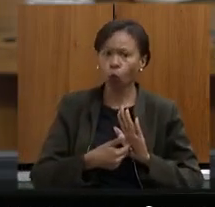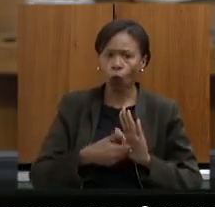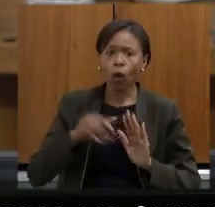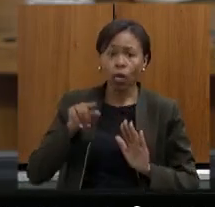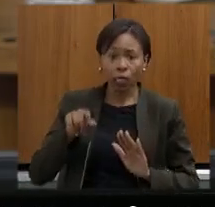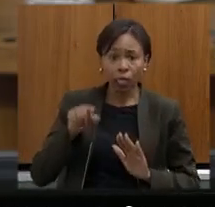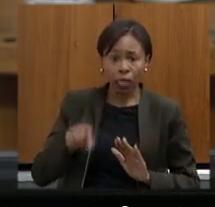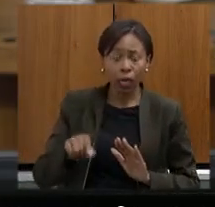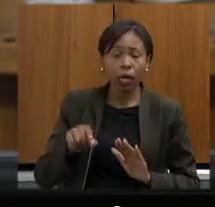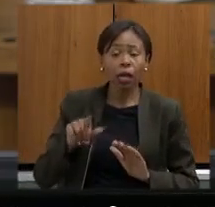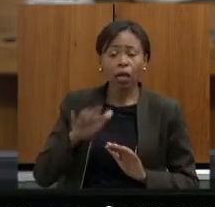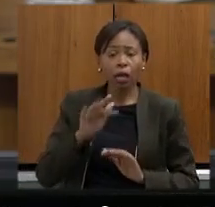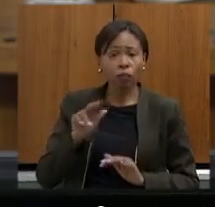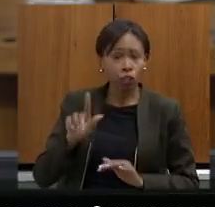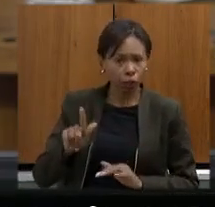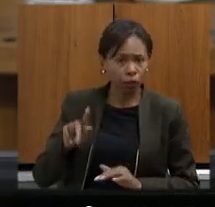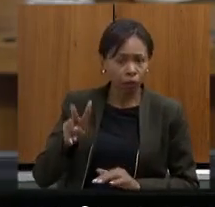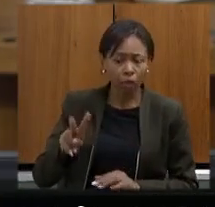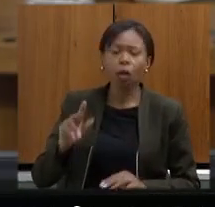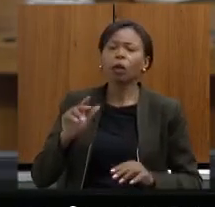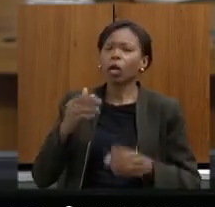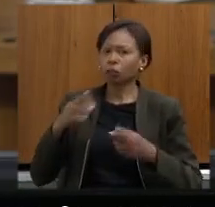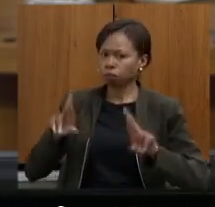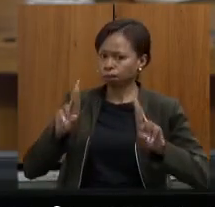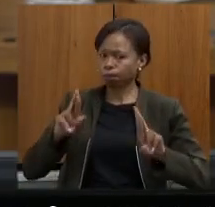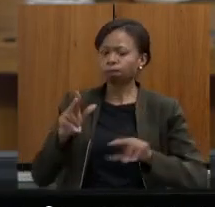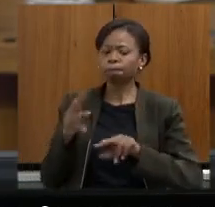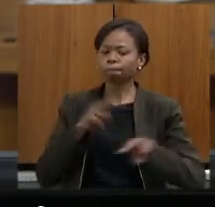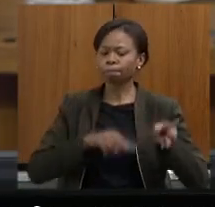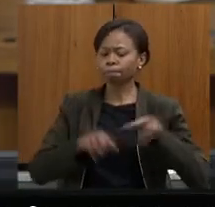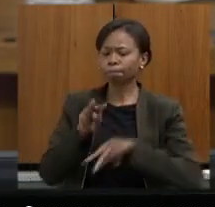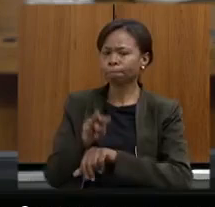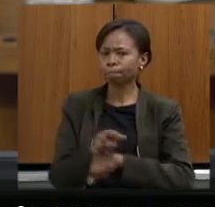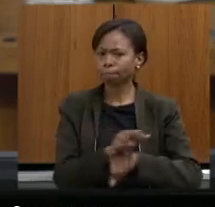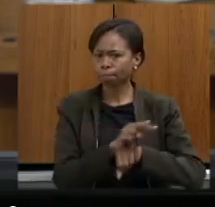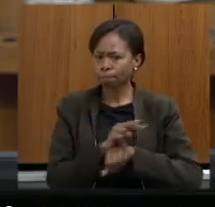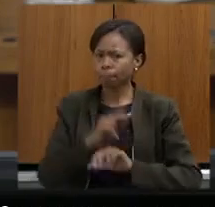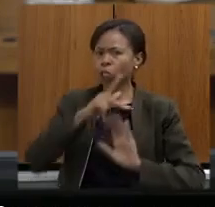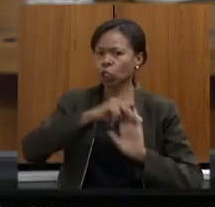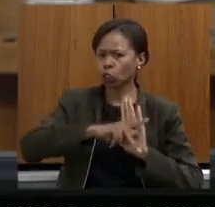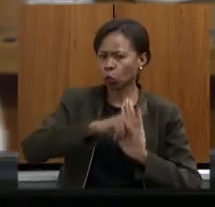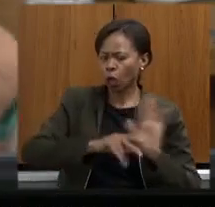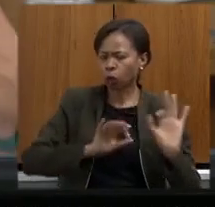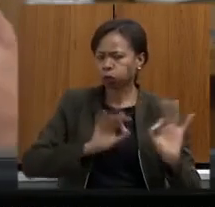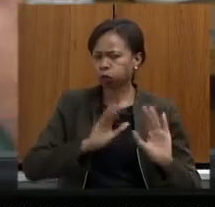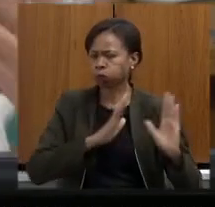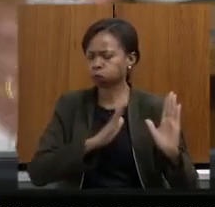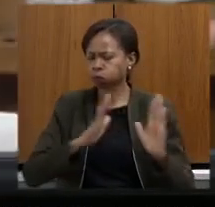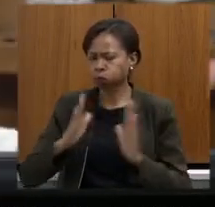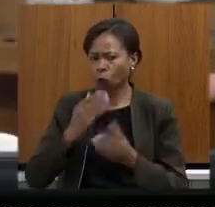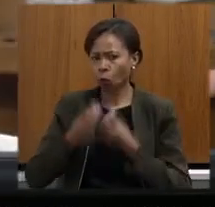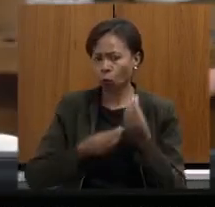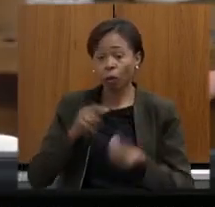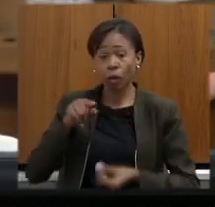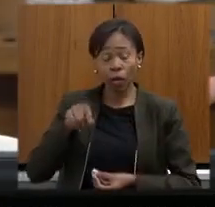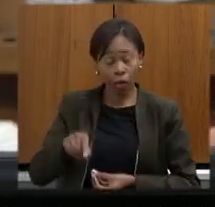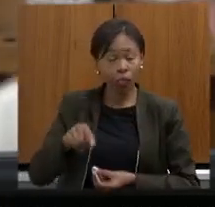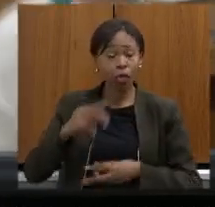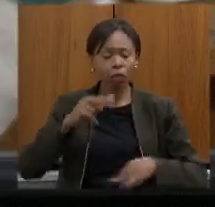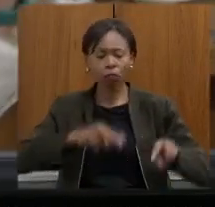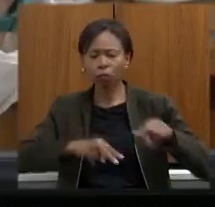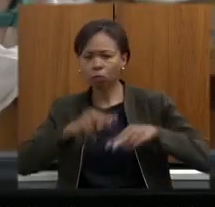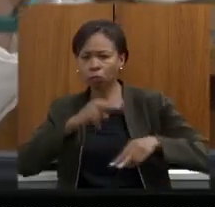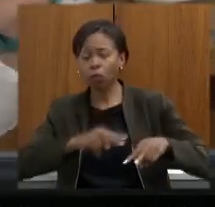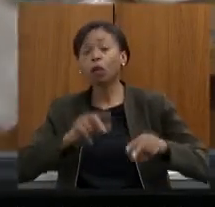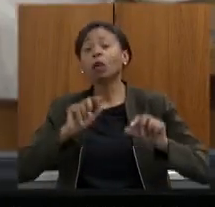de Transparência para acompanhamento de todo esse processo da questão desses projetos é que essa auditoria ela tem o intuito